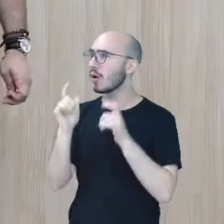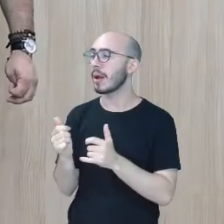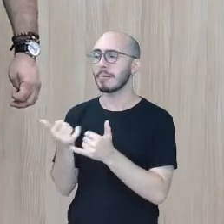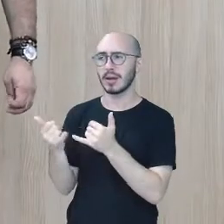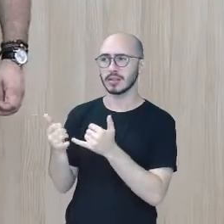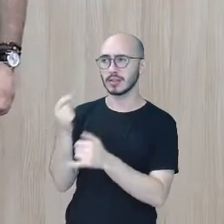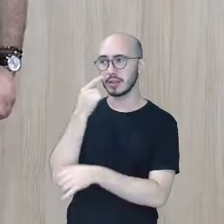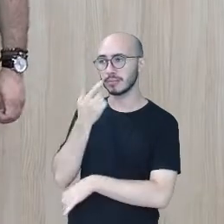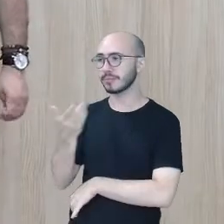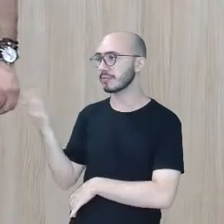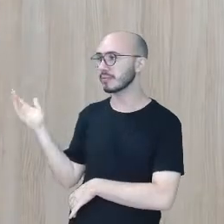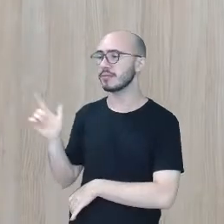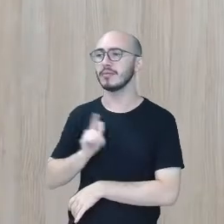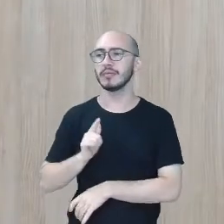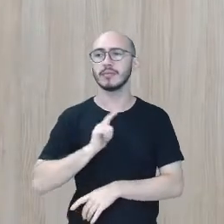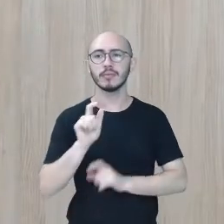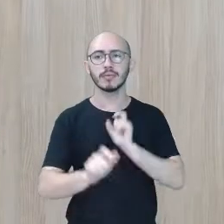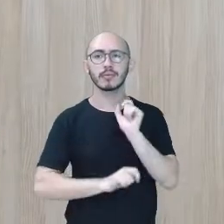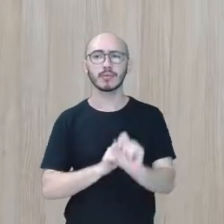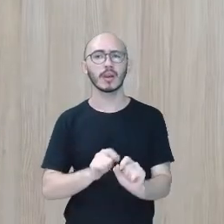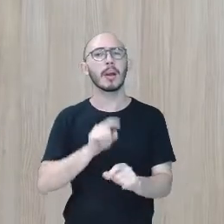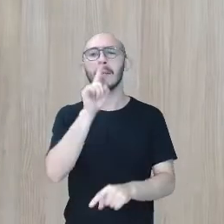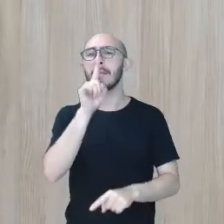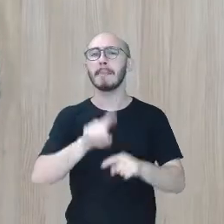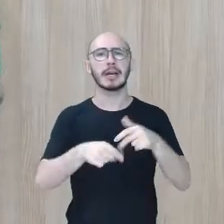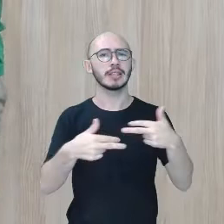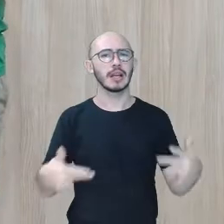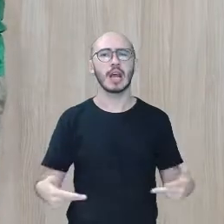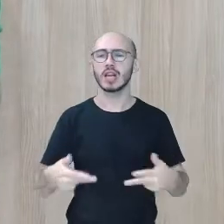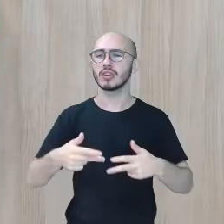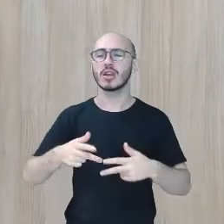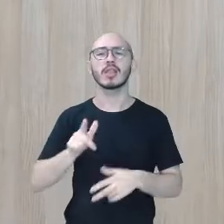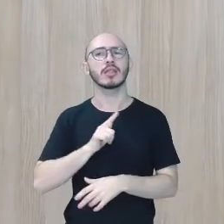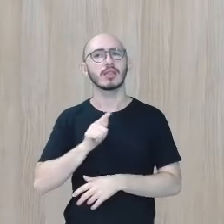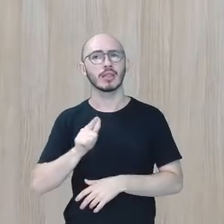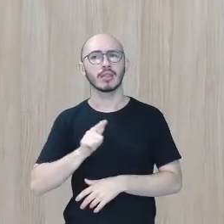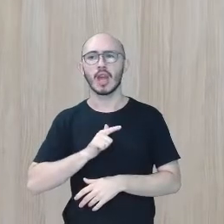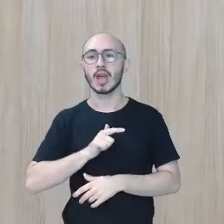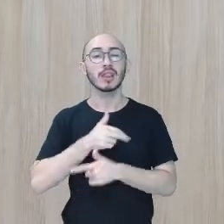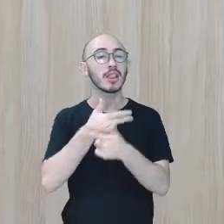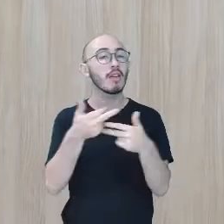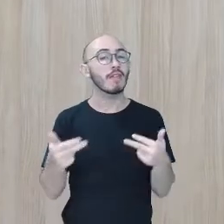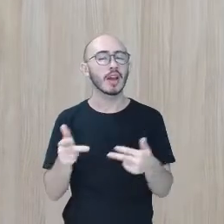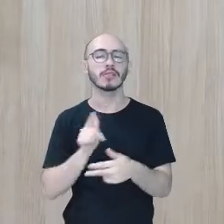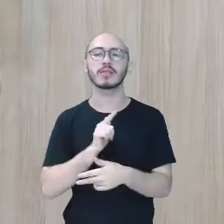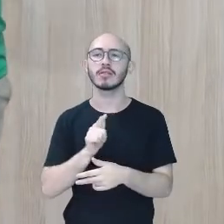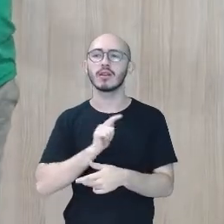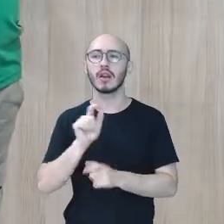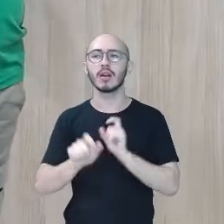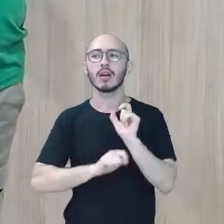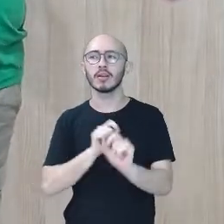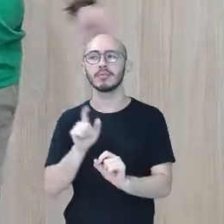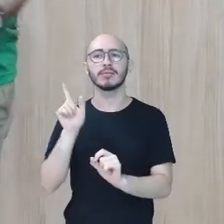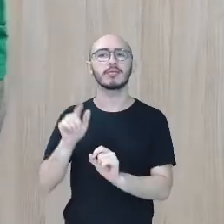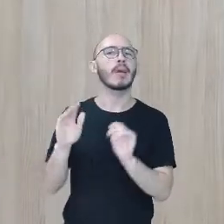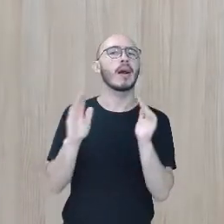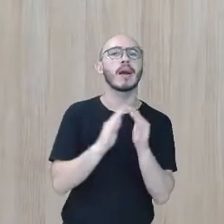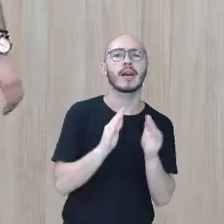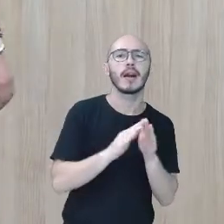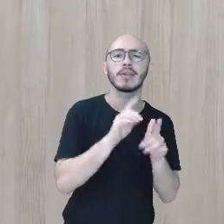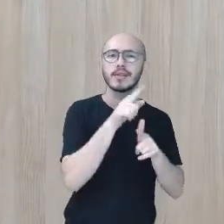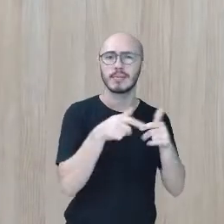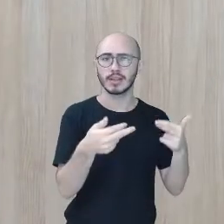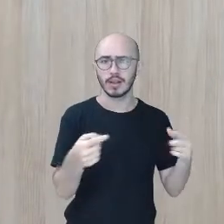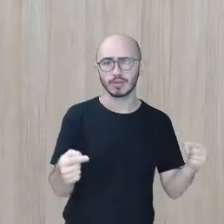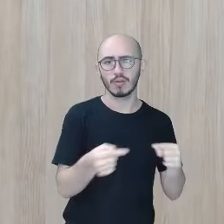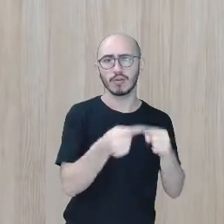grande concentração de produtos, né, que são vendidos, produtos dos mais diversos, né, desde produtos para casa até produtos